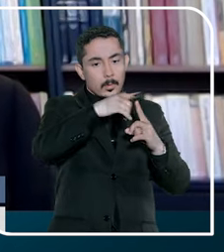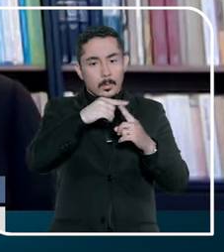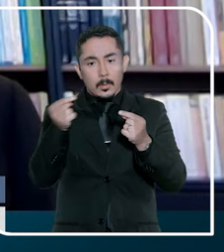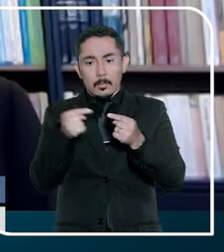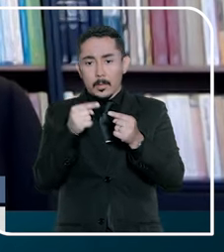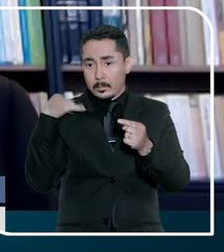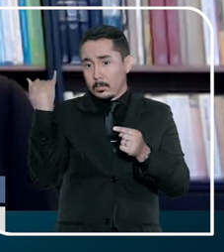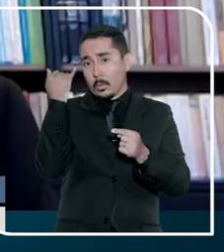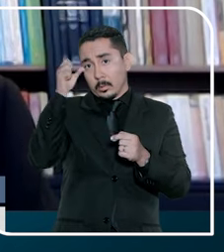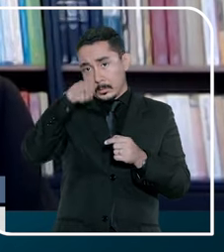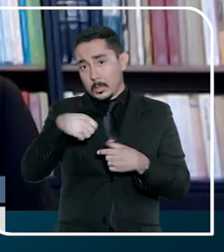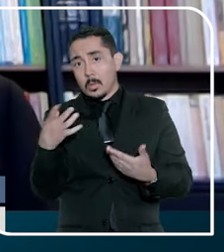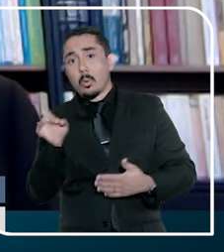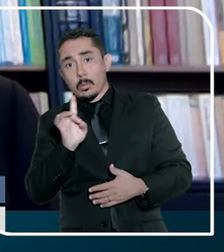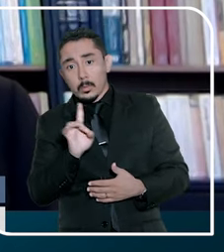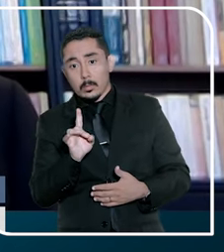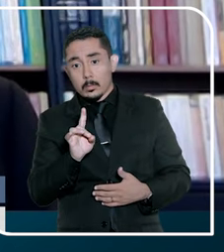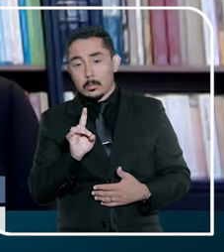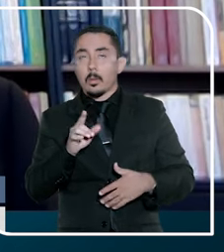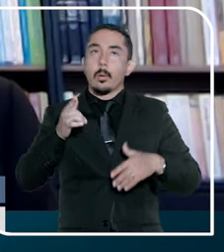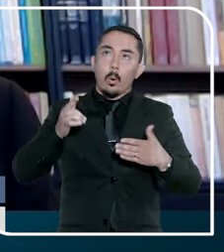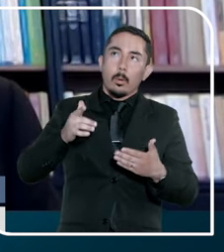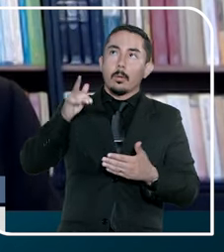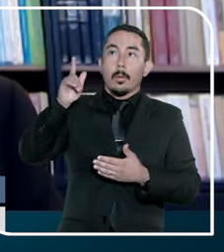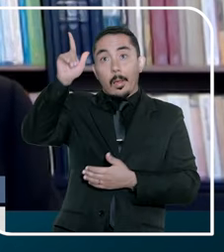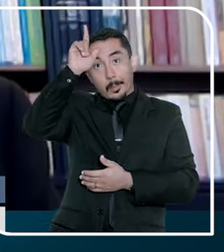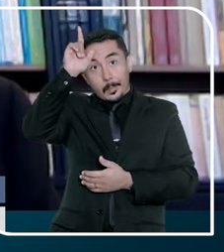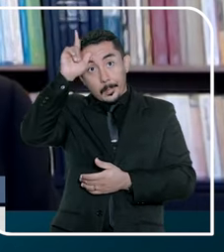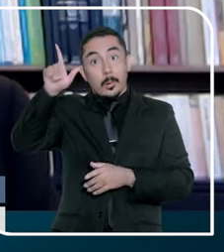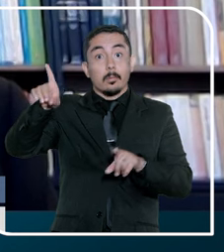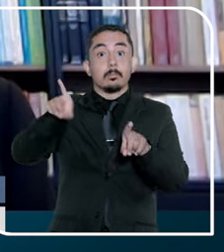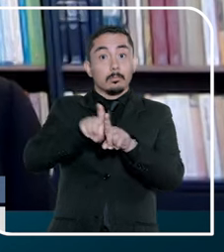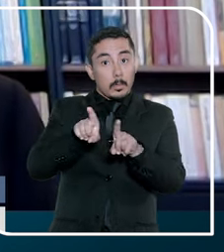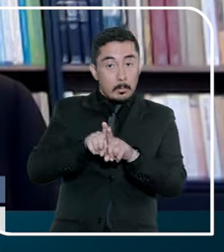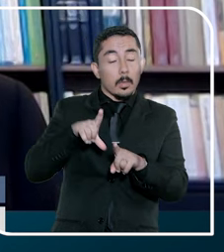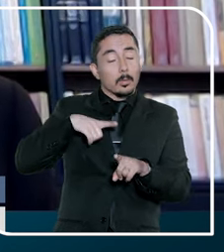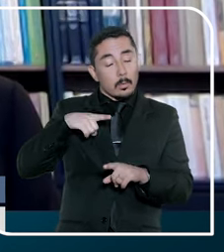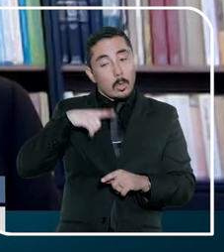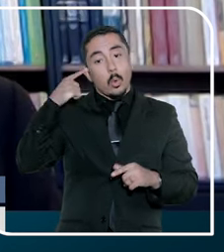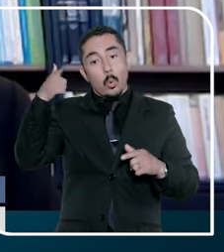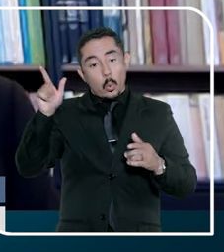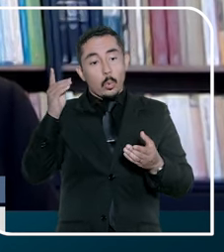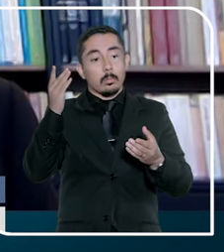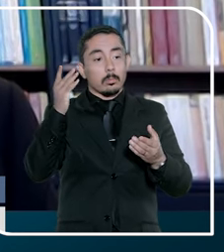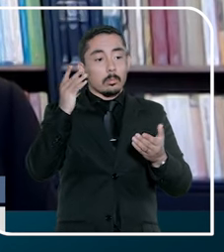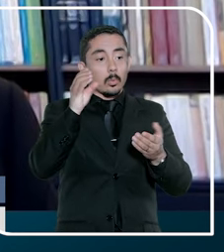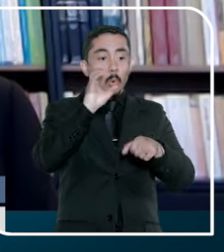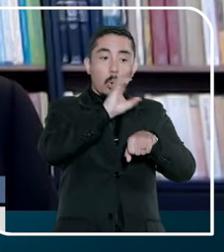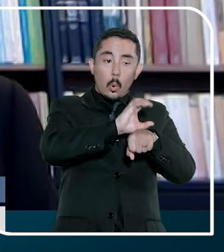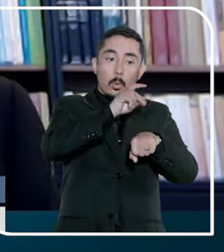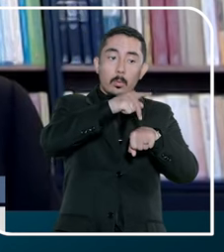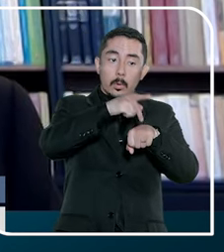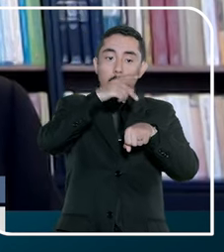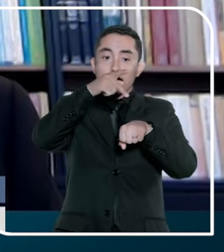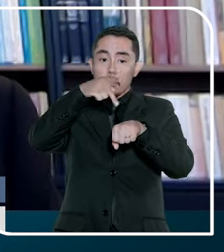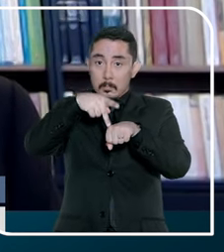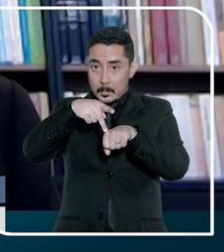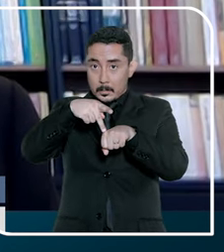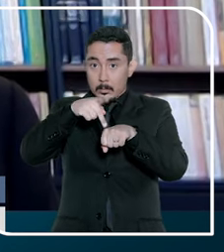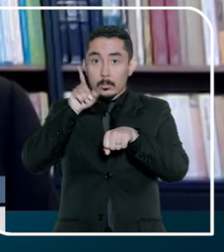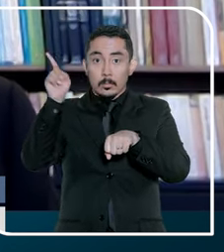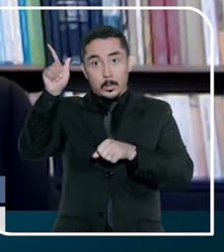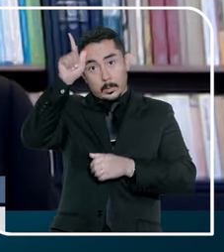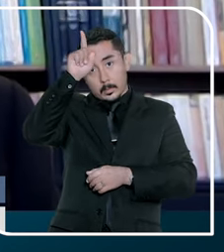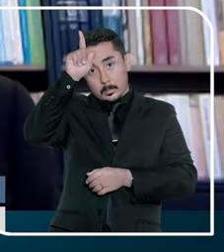não na Alemanha também há uma disposição processual no código de processo processo penal da Alemanha que também traz